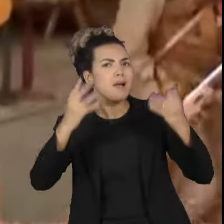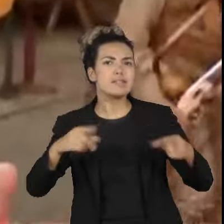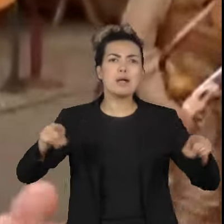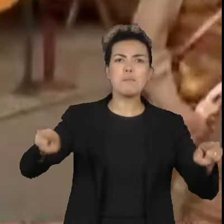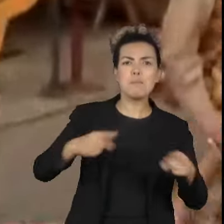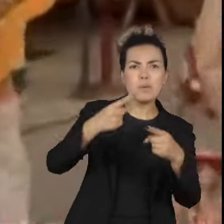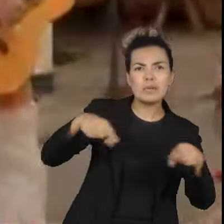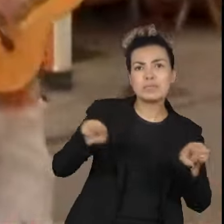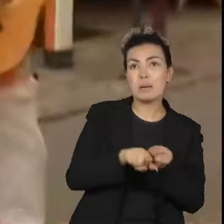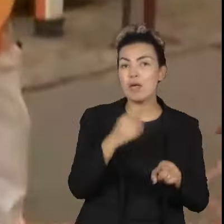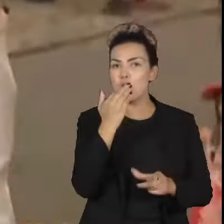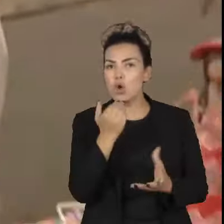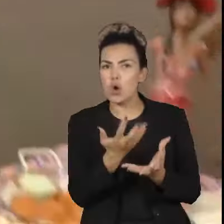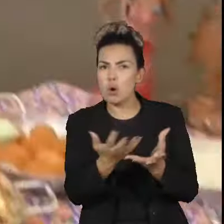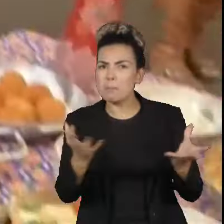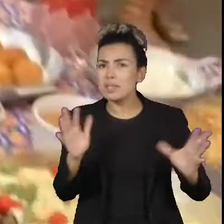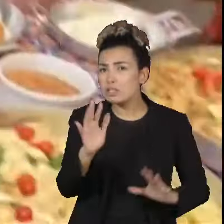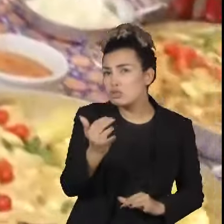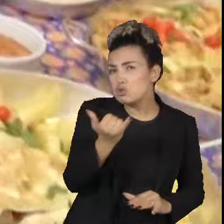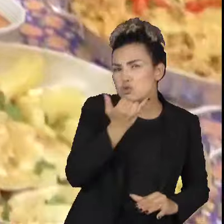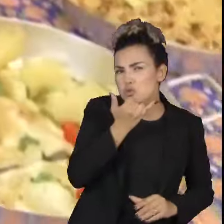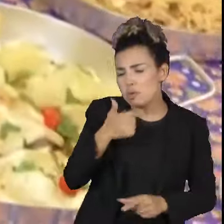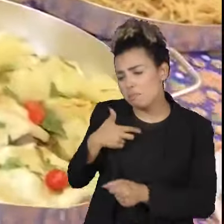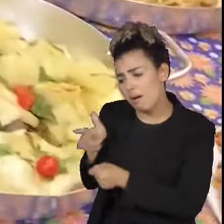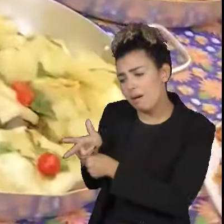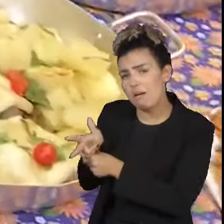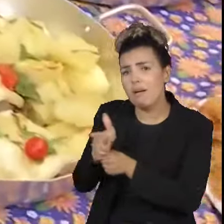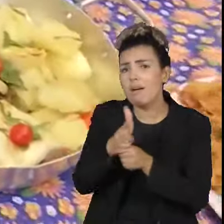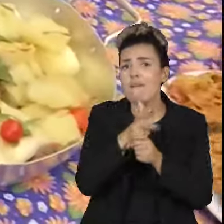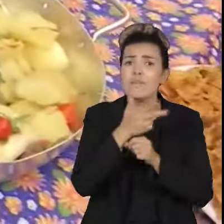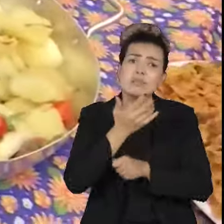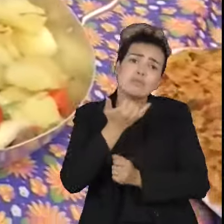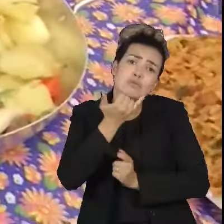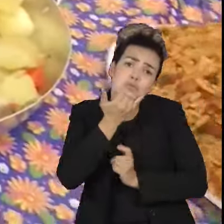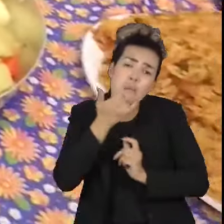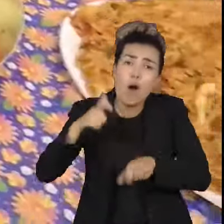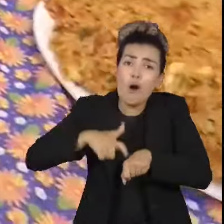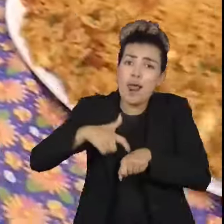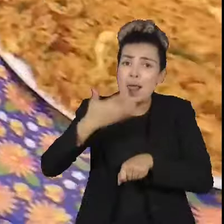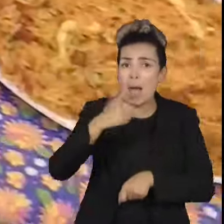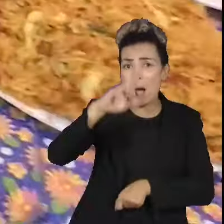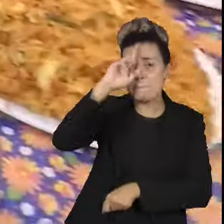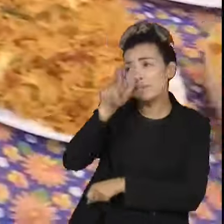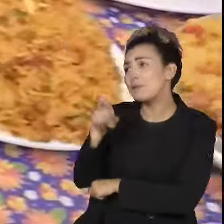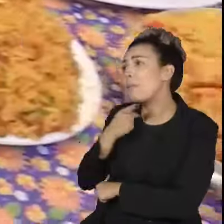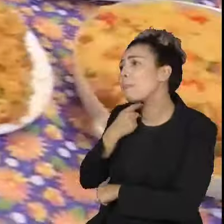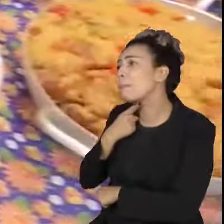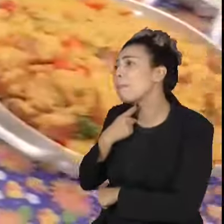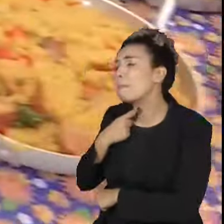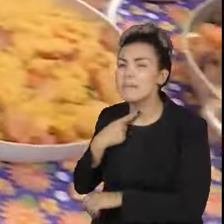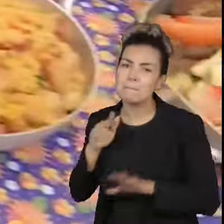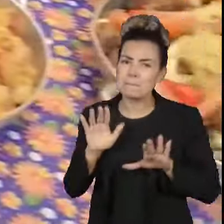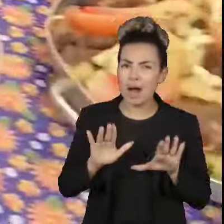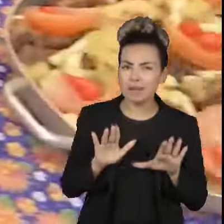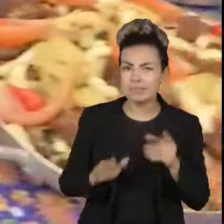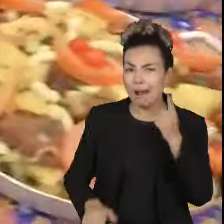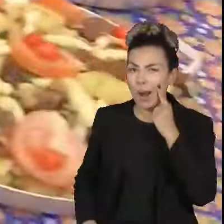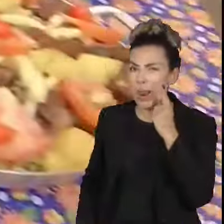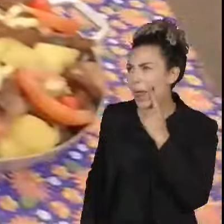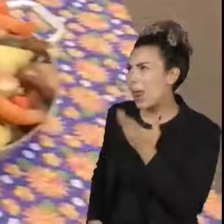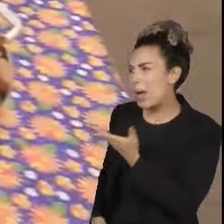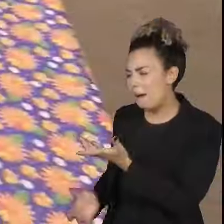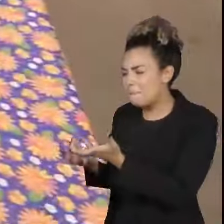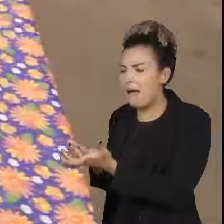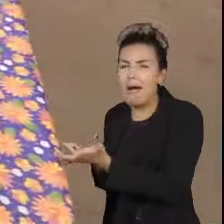vou até pedir desculpa pela imagem que a gente vai mostrar agora. Poxa, bem na hora do almoço, mas dá uma olhada nessa mesa cheia de pratos típicos